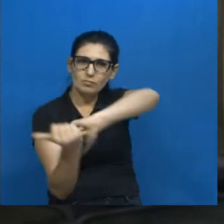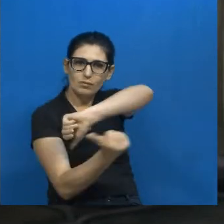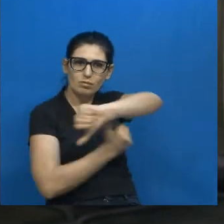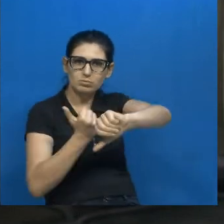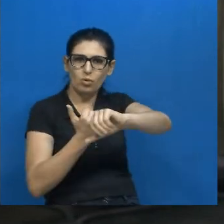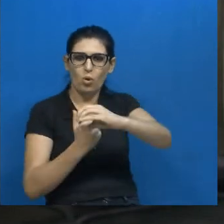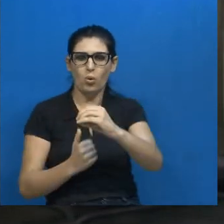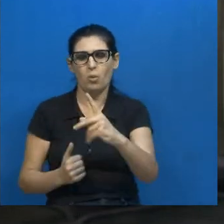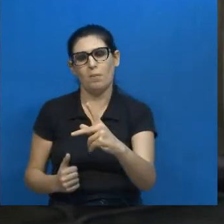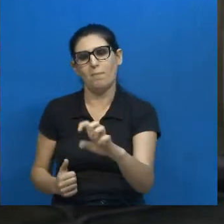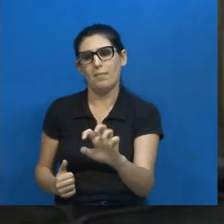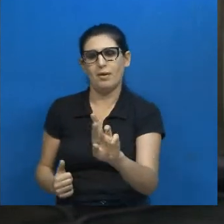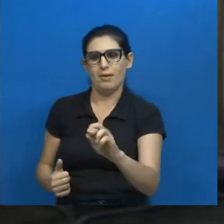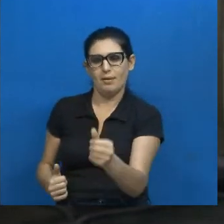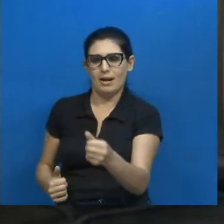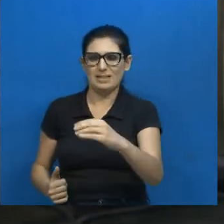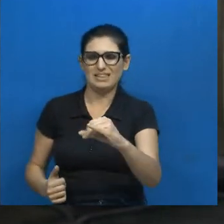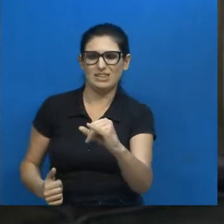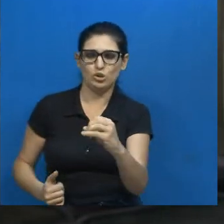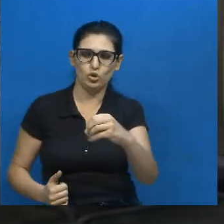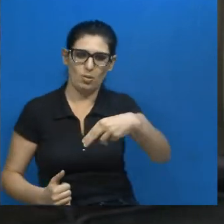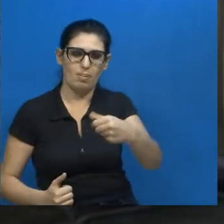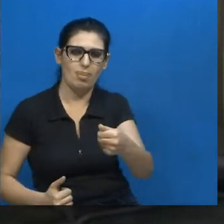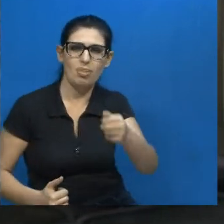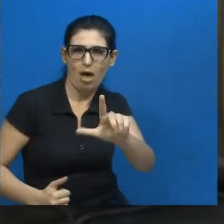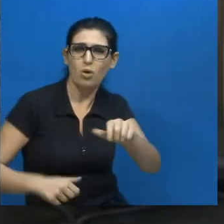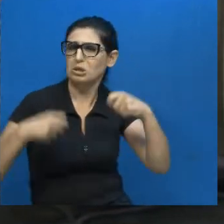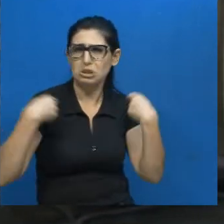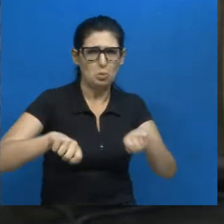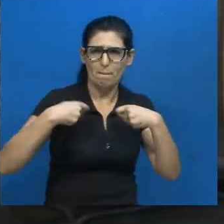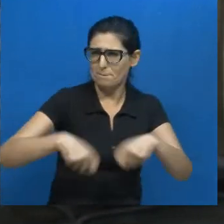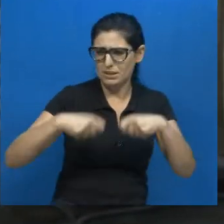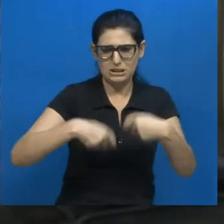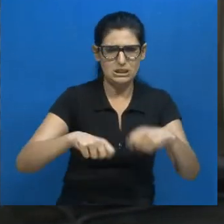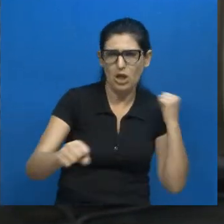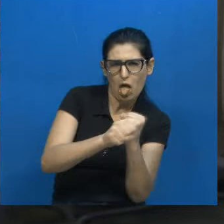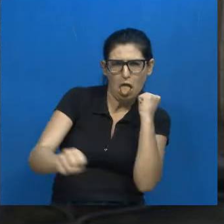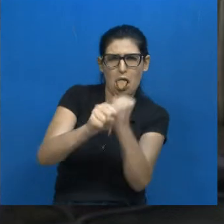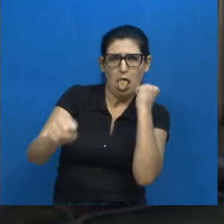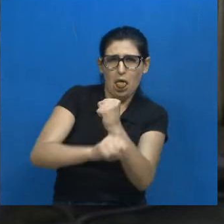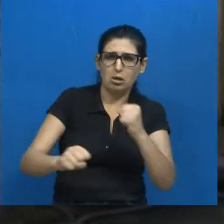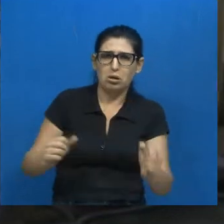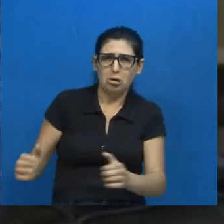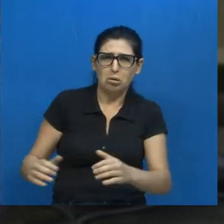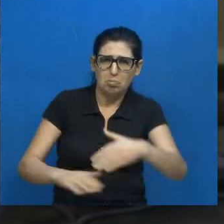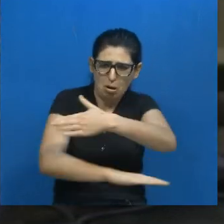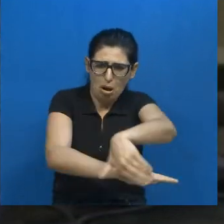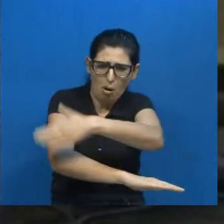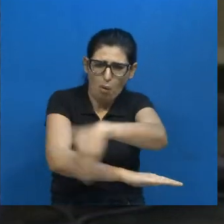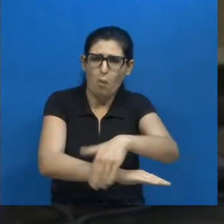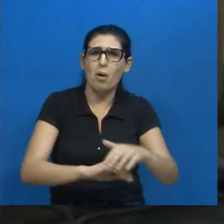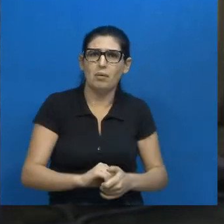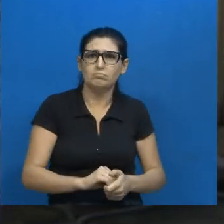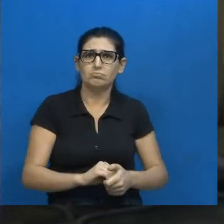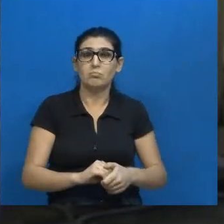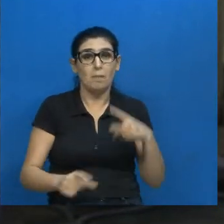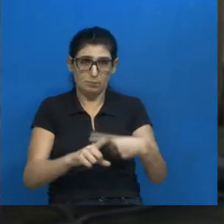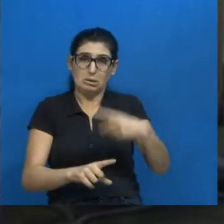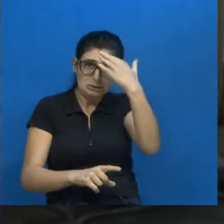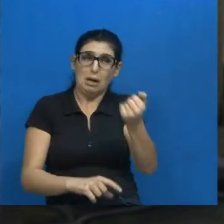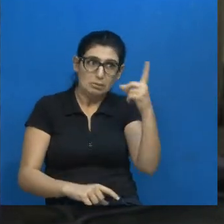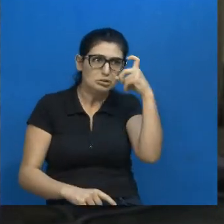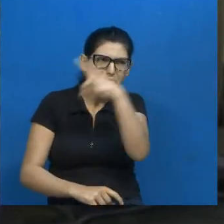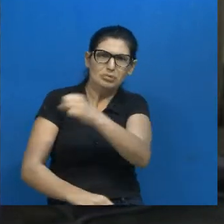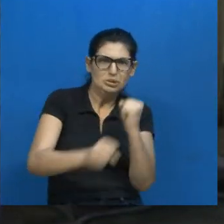operacionais, que não demanda você solicitar obras de infraestrutura, porque isso a gente sabe que é um pouco complicado essa questão. Fez-se